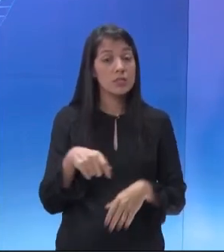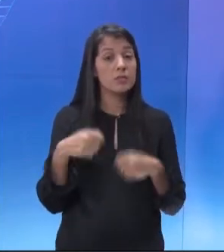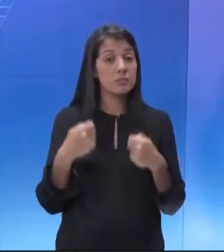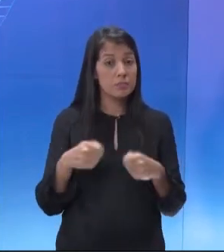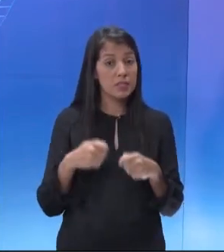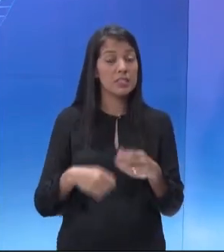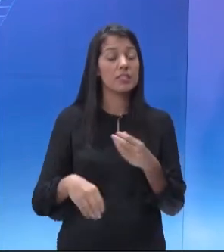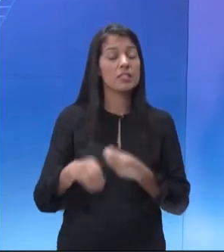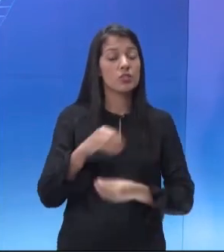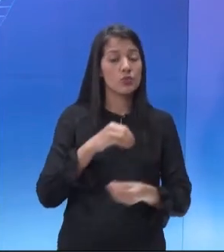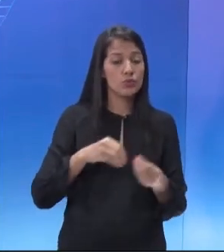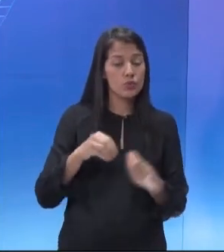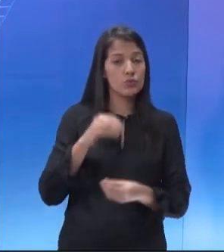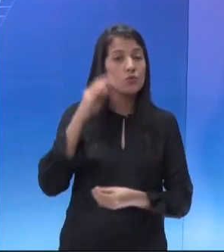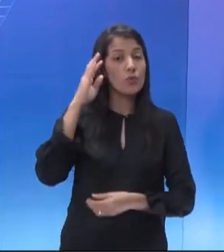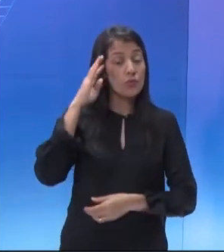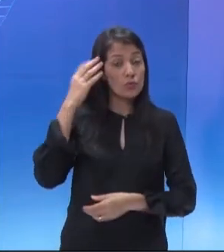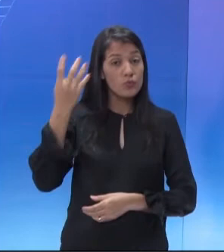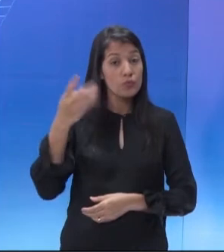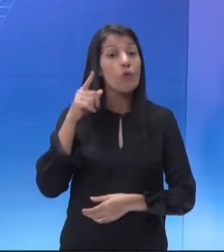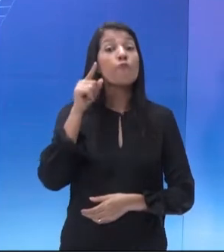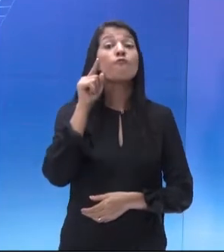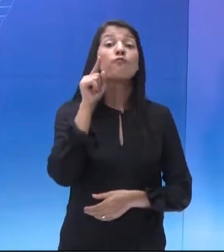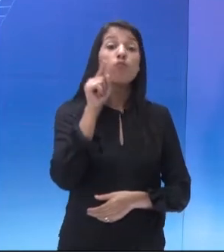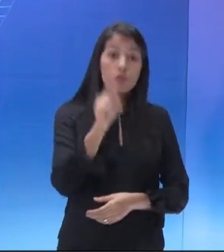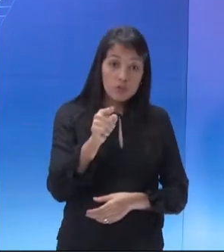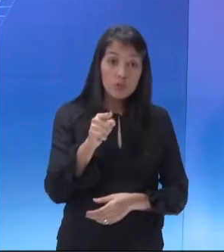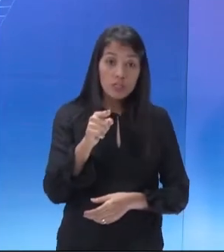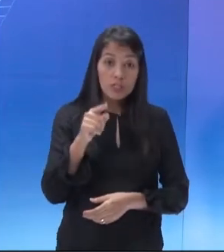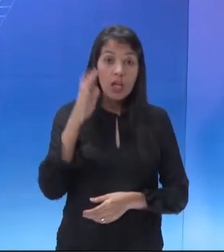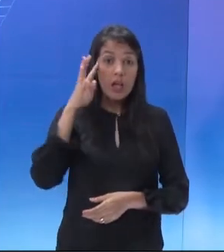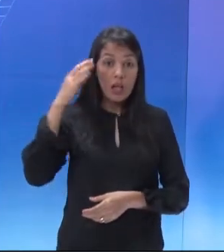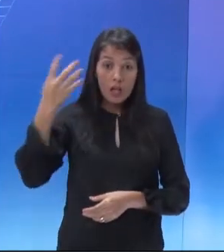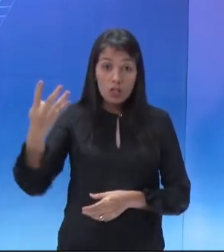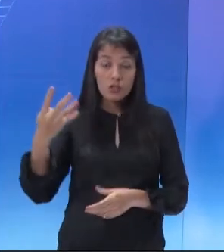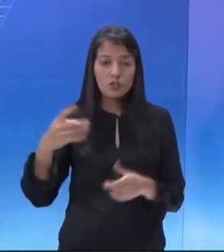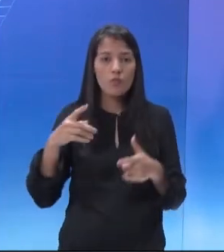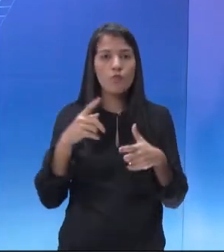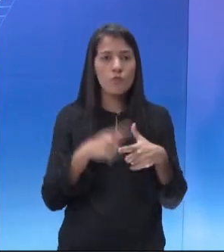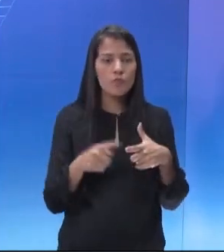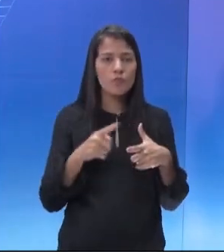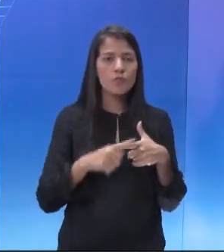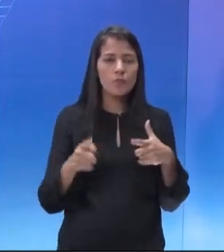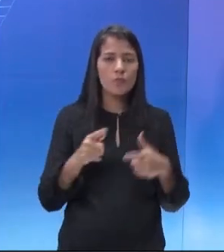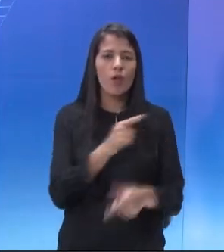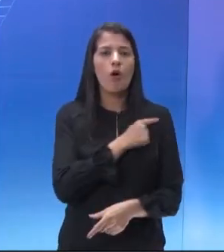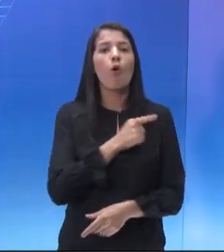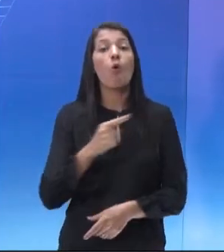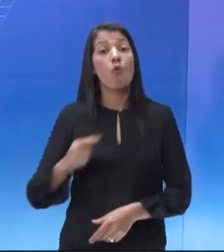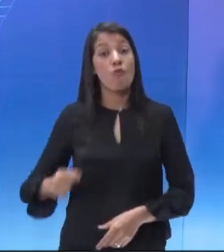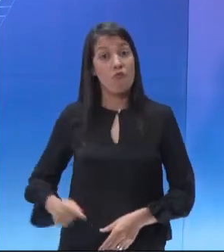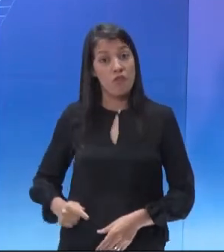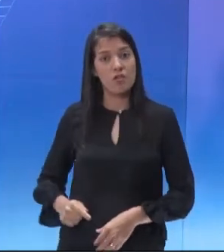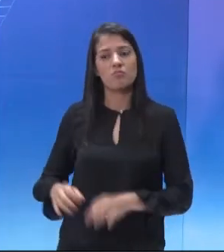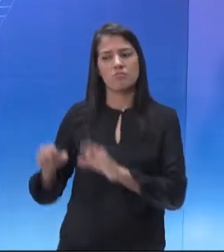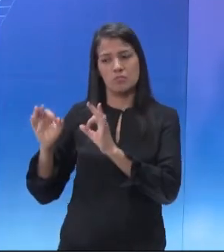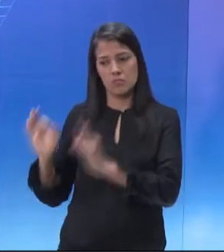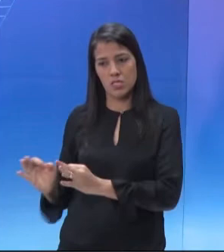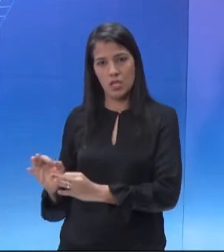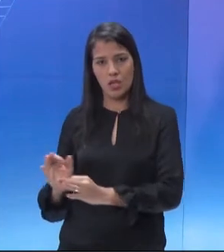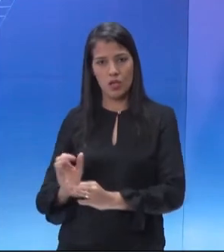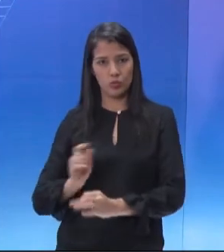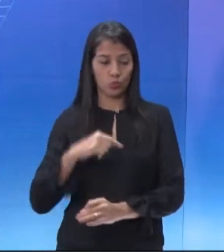que na aula de hoje nós já vamos encerrar. Você propor e você se envolver na